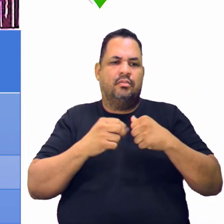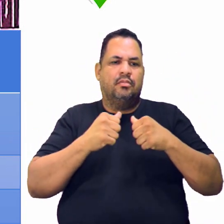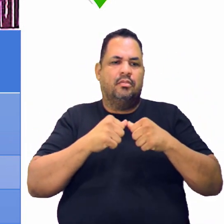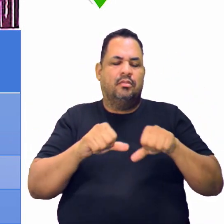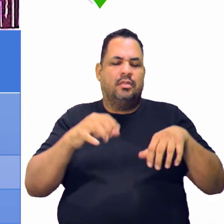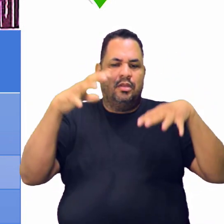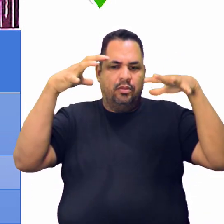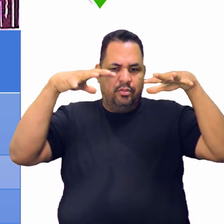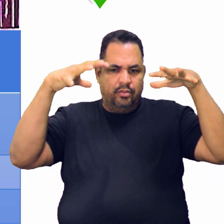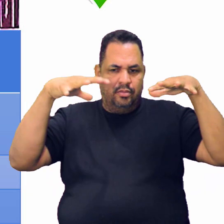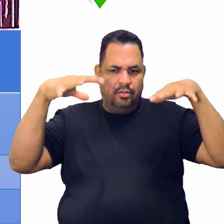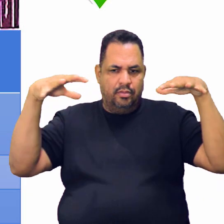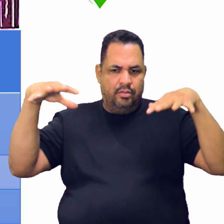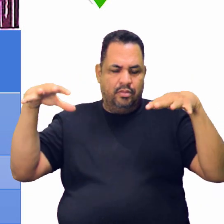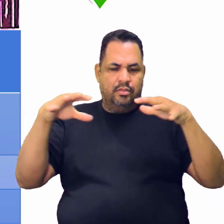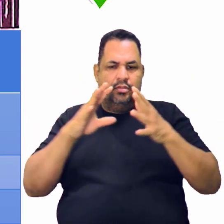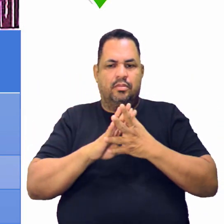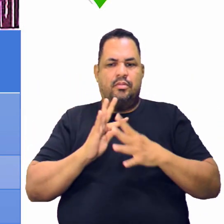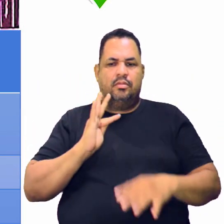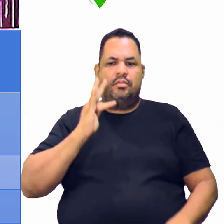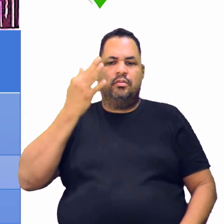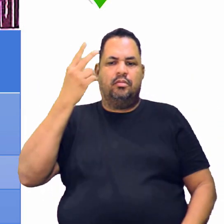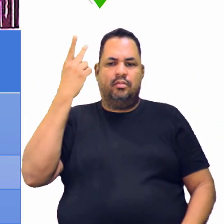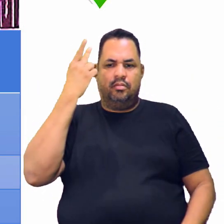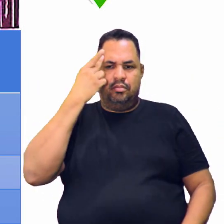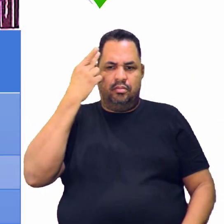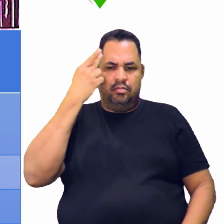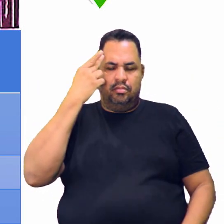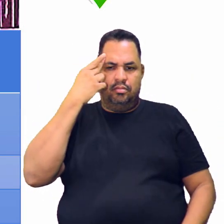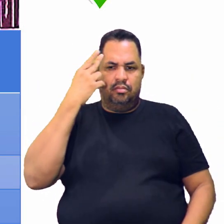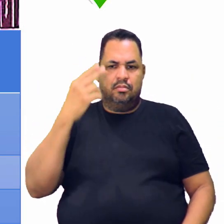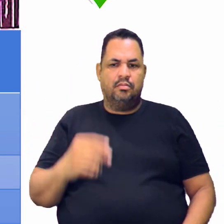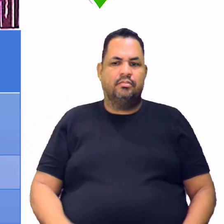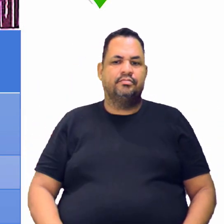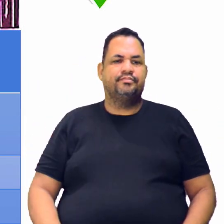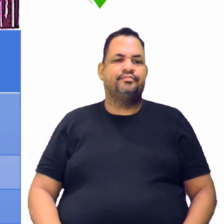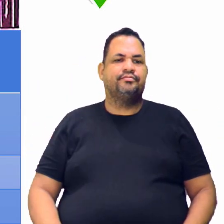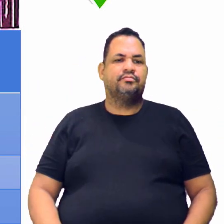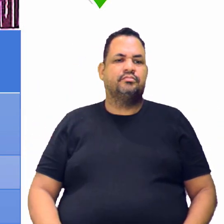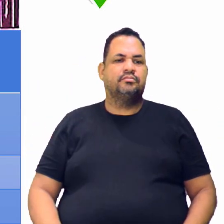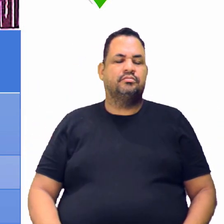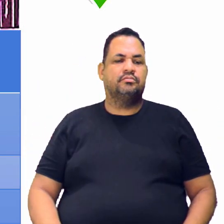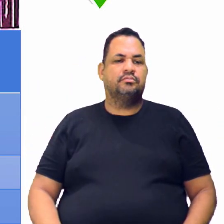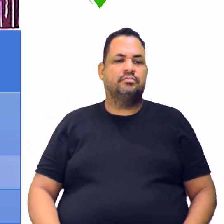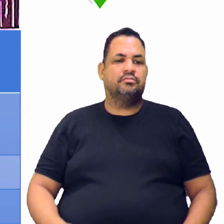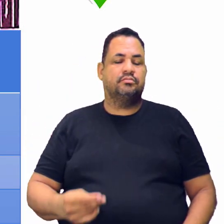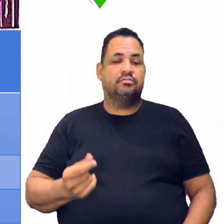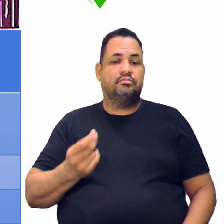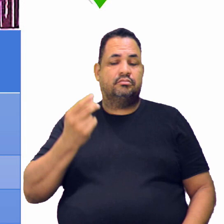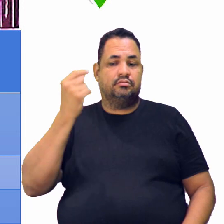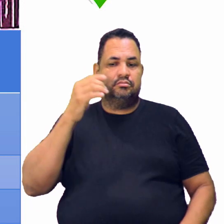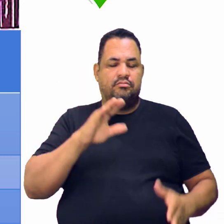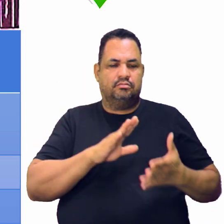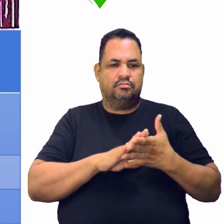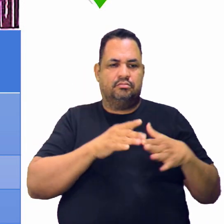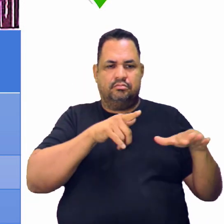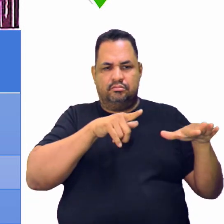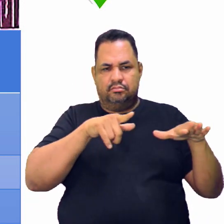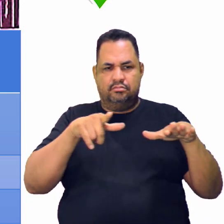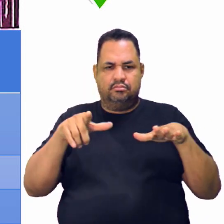indica um fenômeno natural, tá certo? Há semanas, ó, que